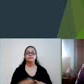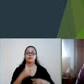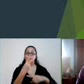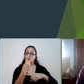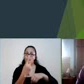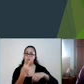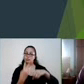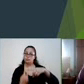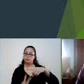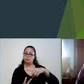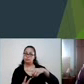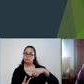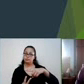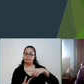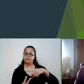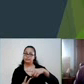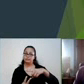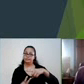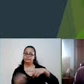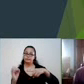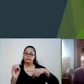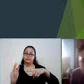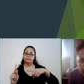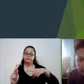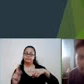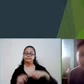sobre 2, certo? Ok.